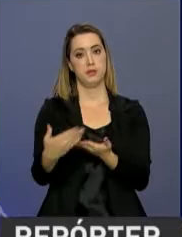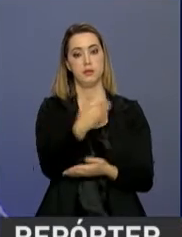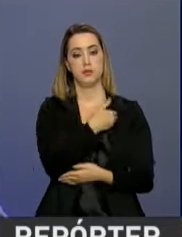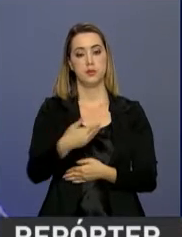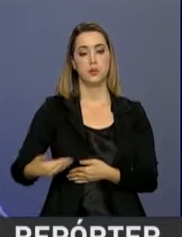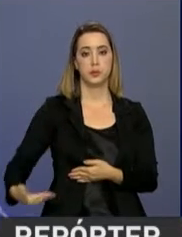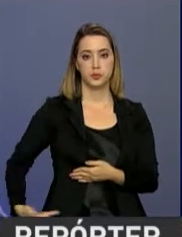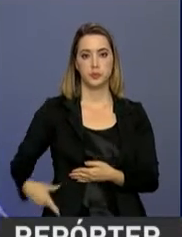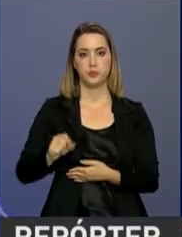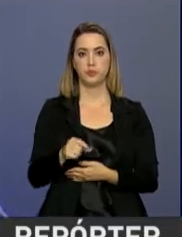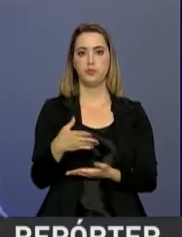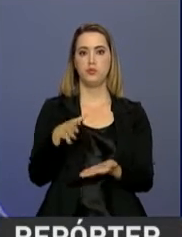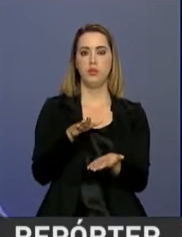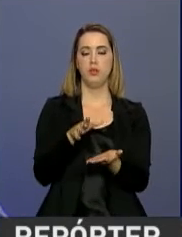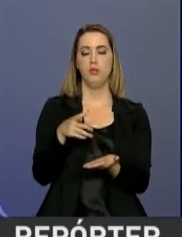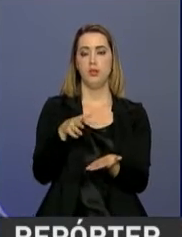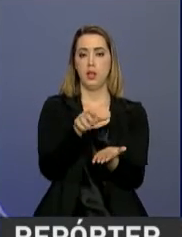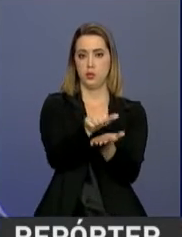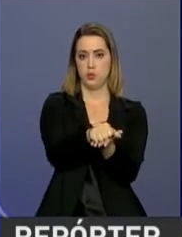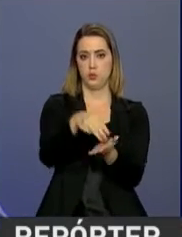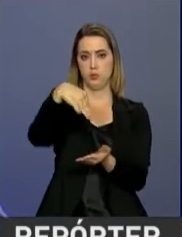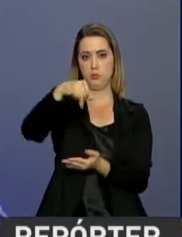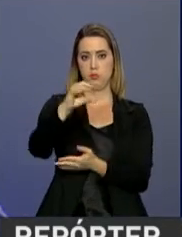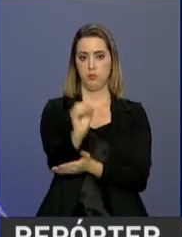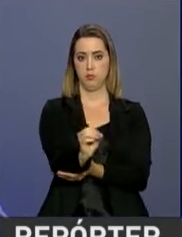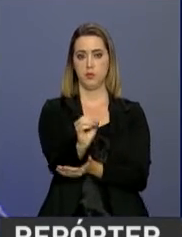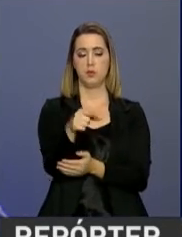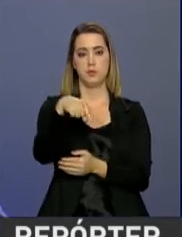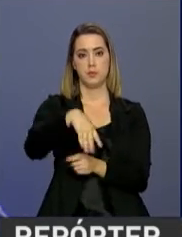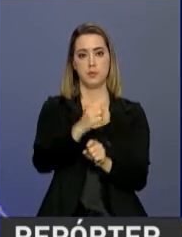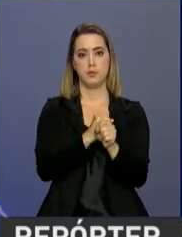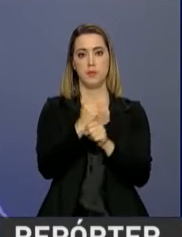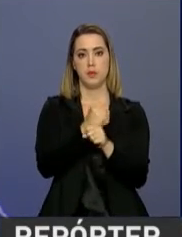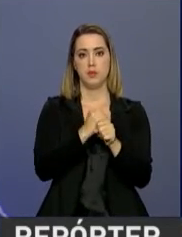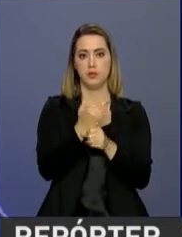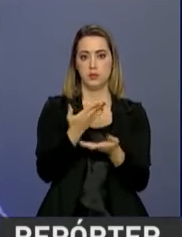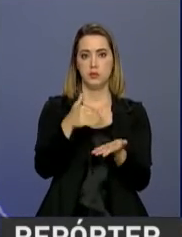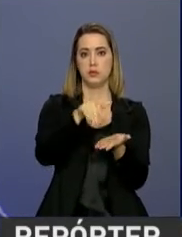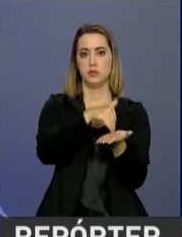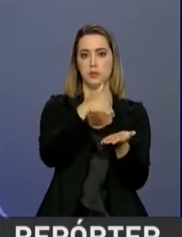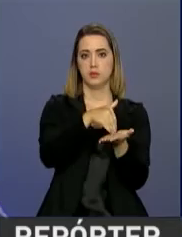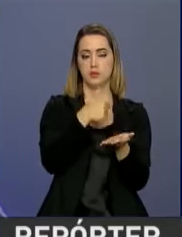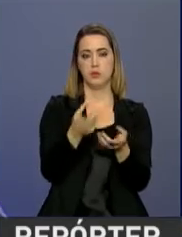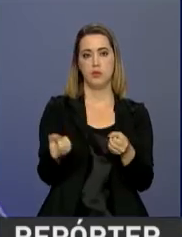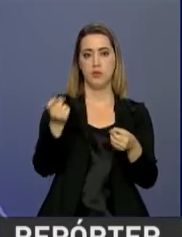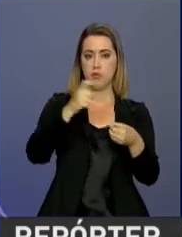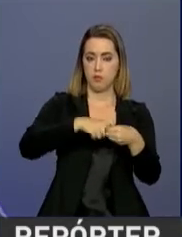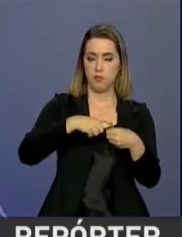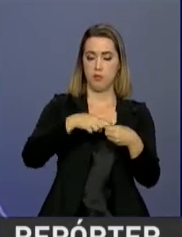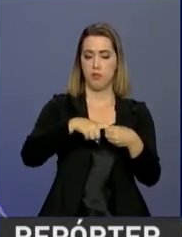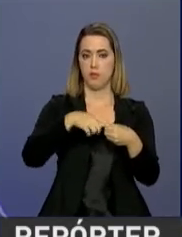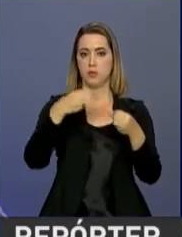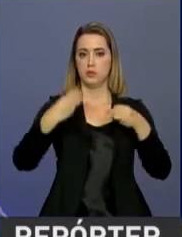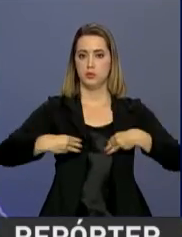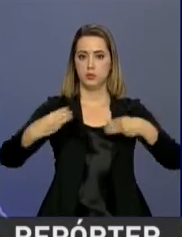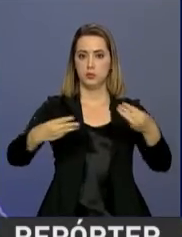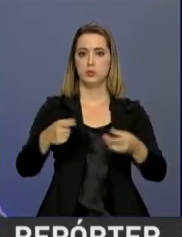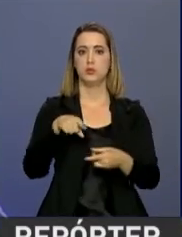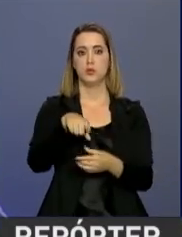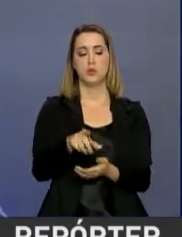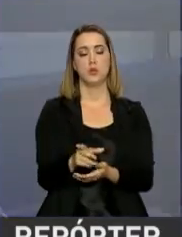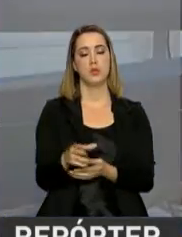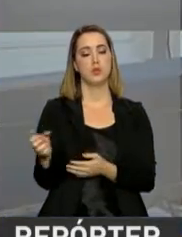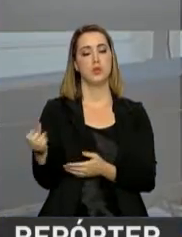ano, Calero assumiu o cargo de secretário nacional da Cultura. Quando a secretaria voltou a ser ministério, ele se